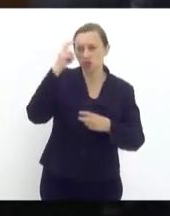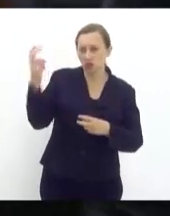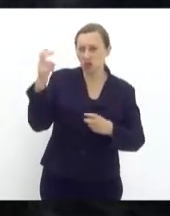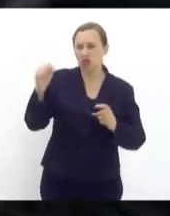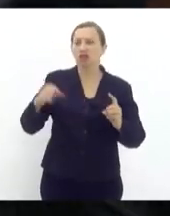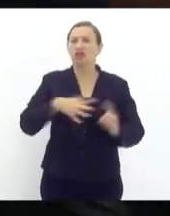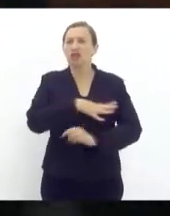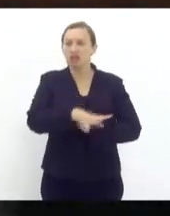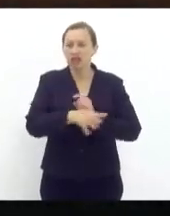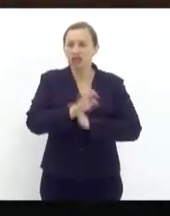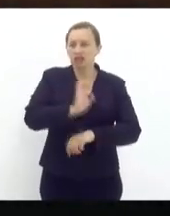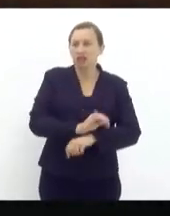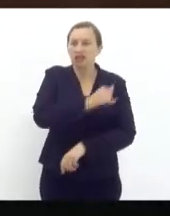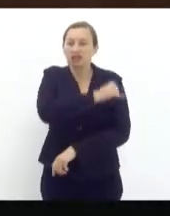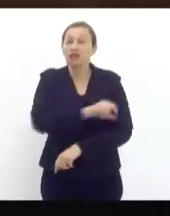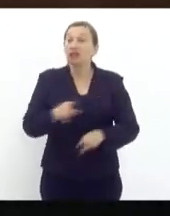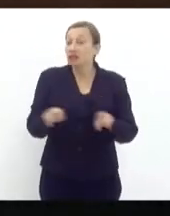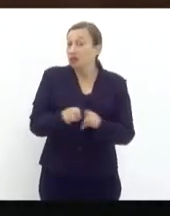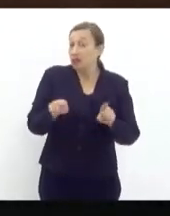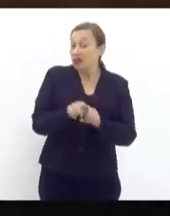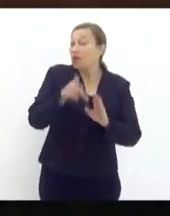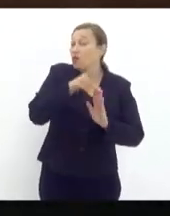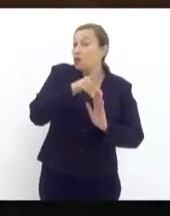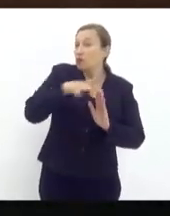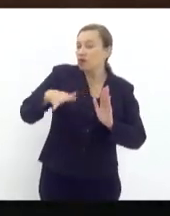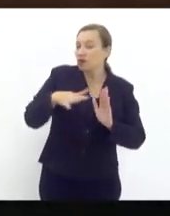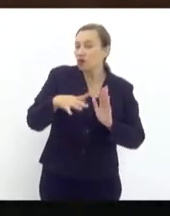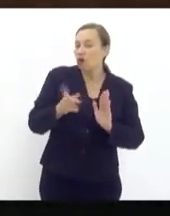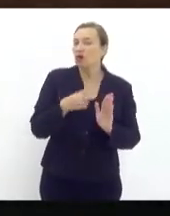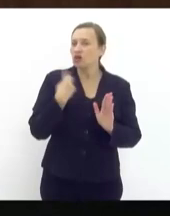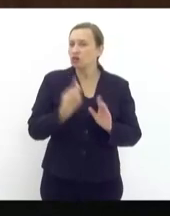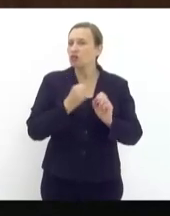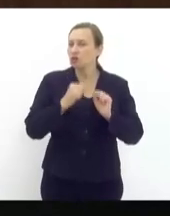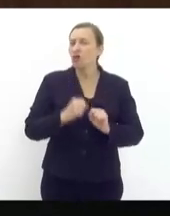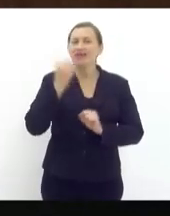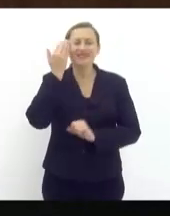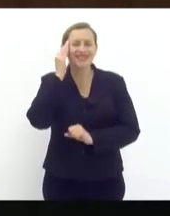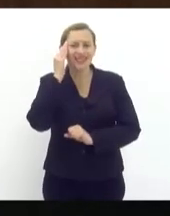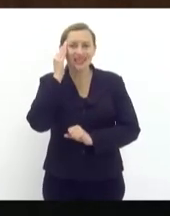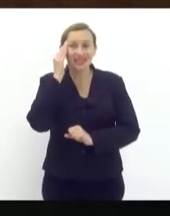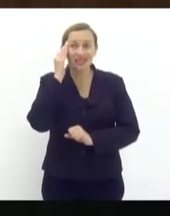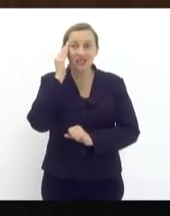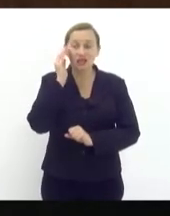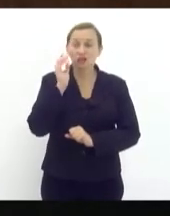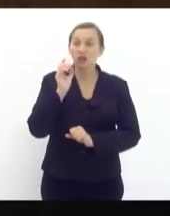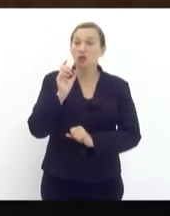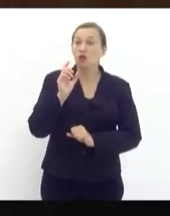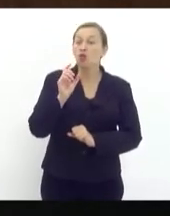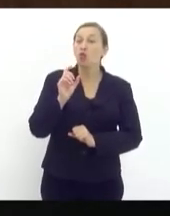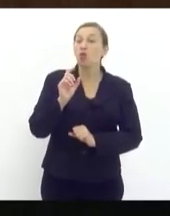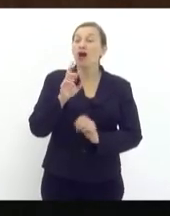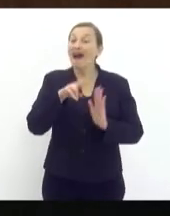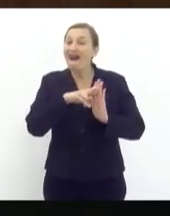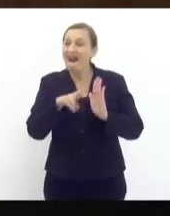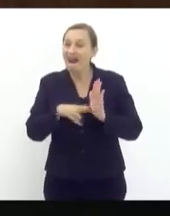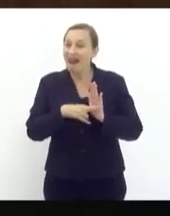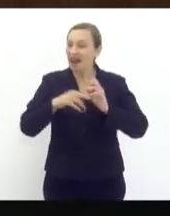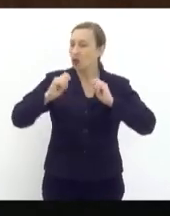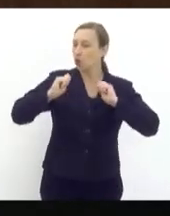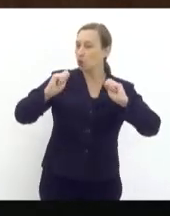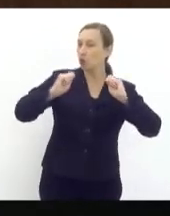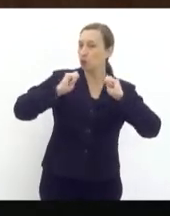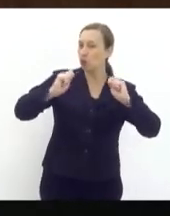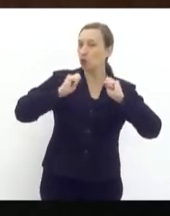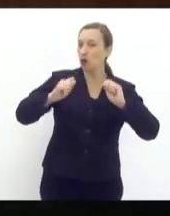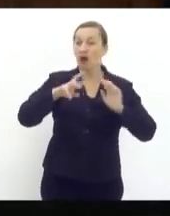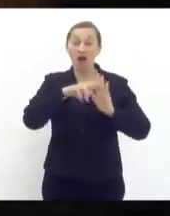no estado do Rio de Janeiro e um protocolo para que a gente possa entender o que cabe ao torcedor o que cabe aos agentes